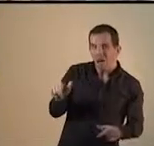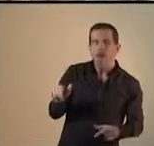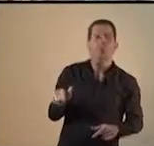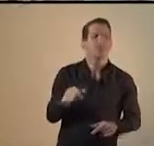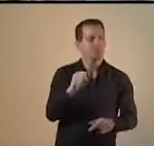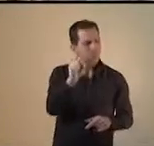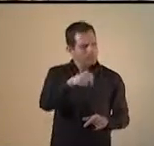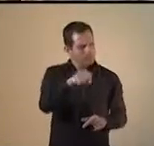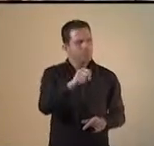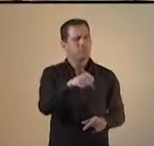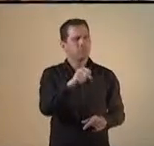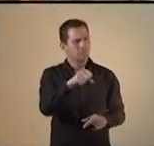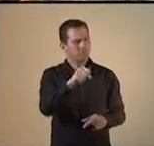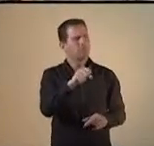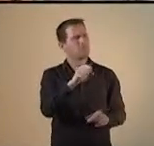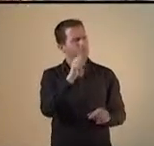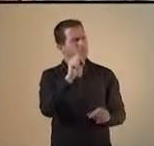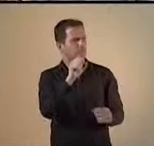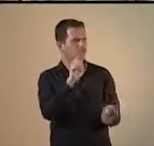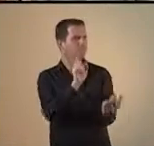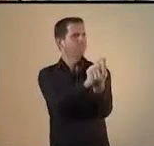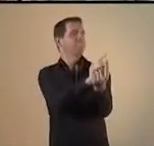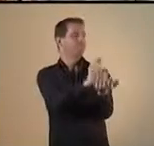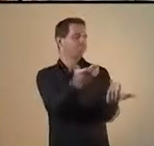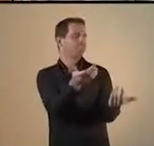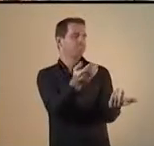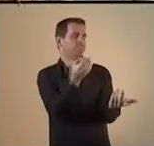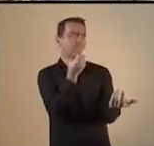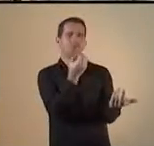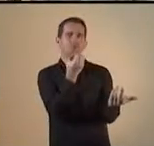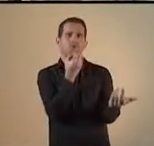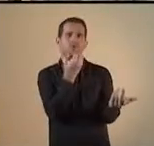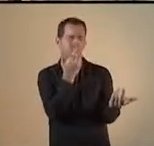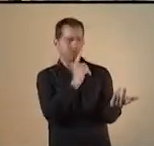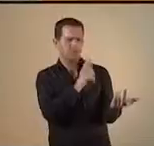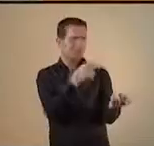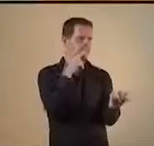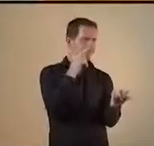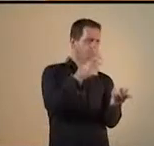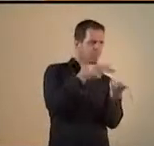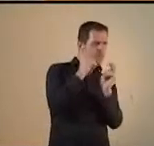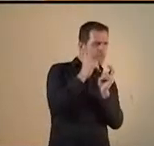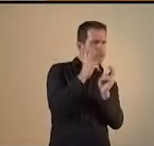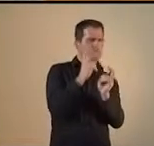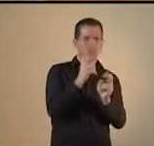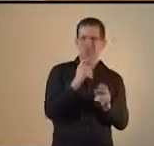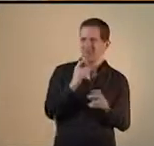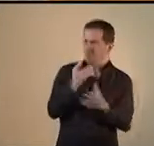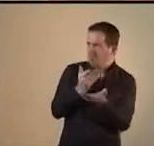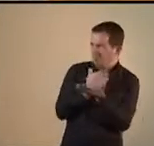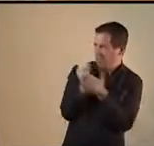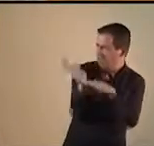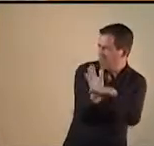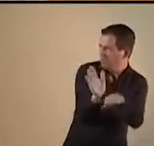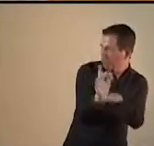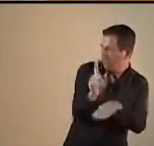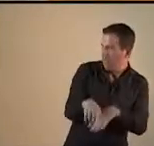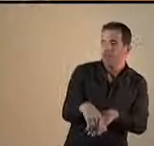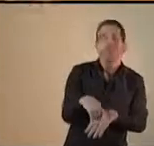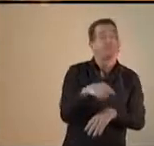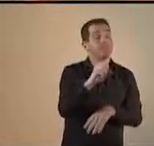Sim, eles identificam isso. Há essa identificação E passam a ajudá-lo?